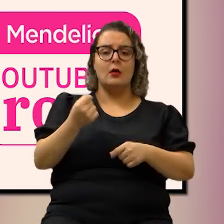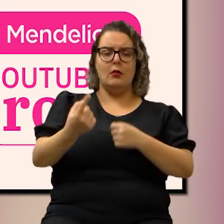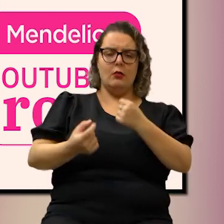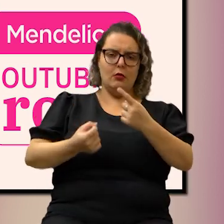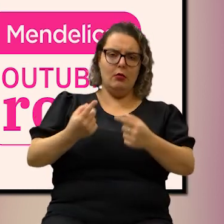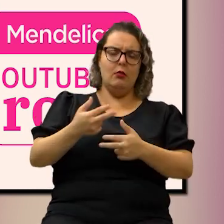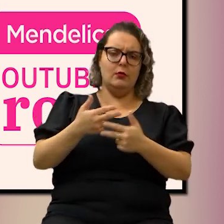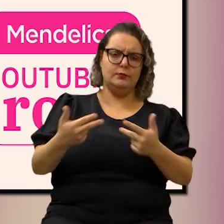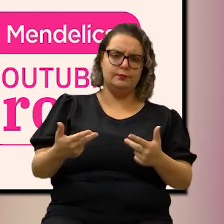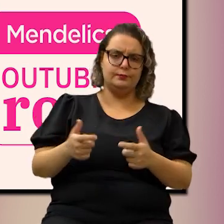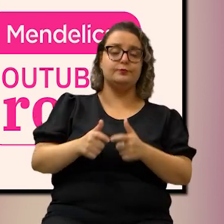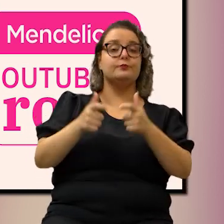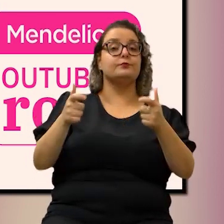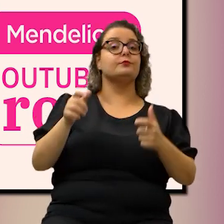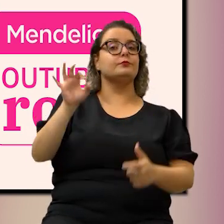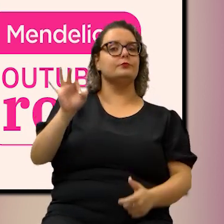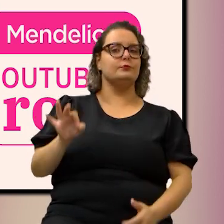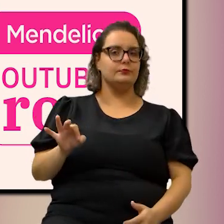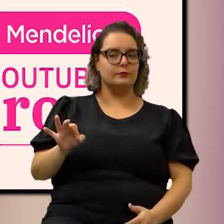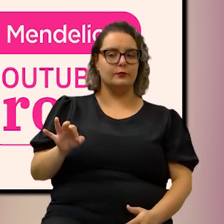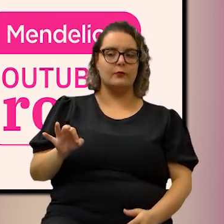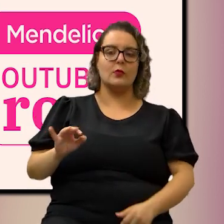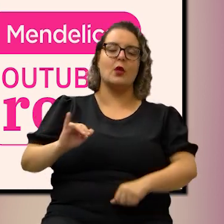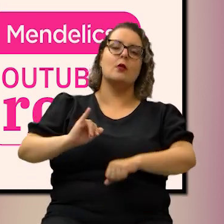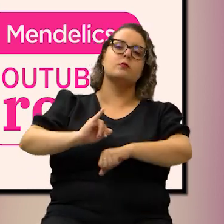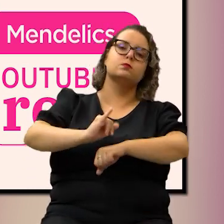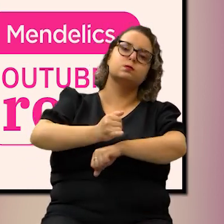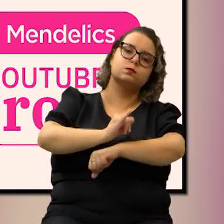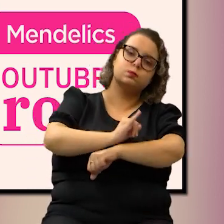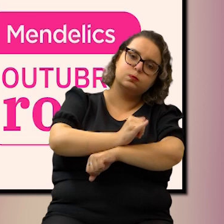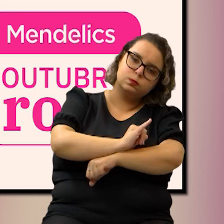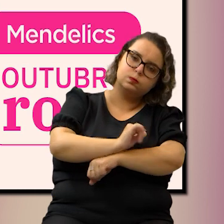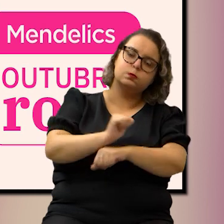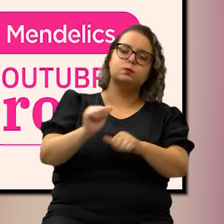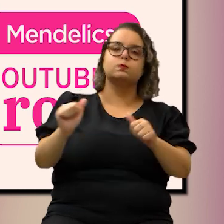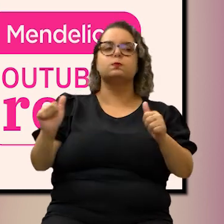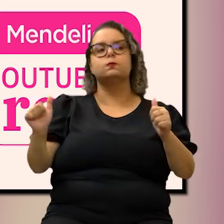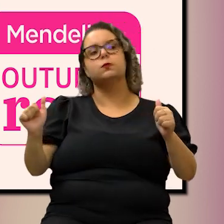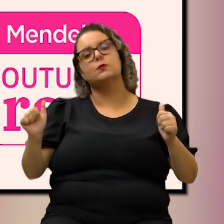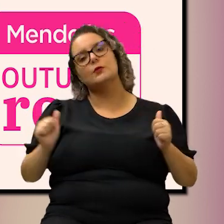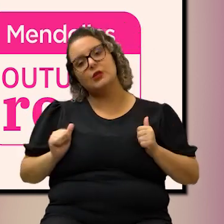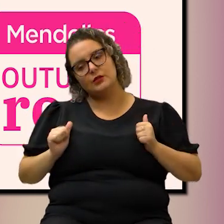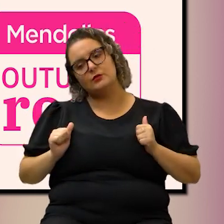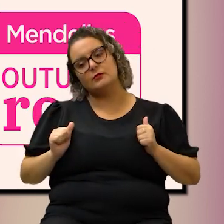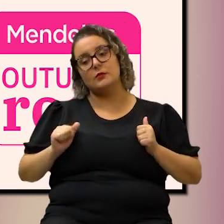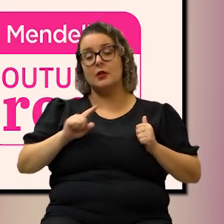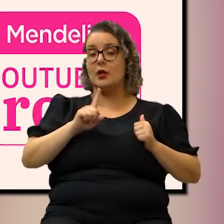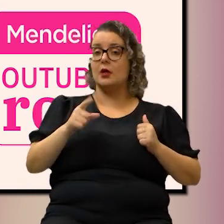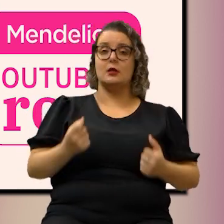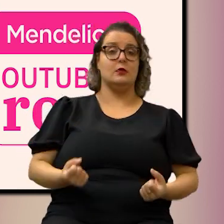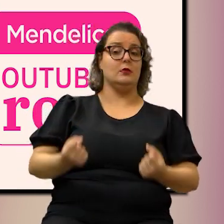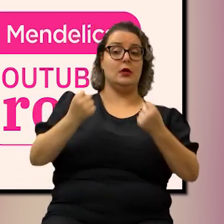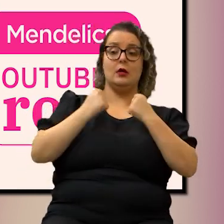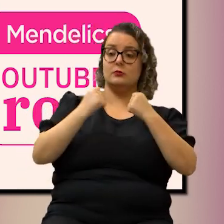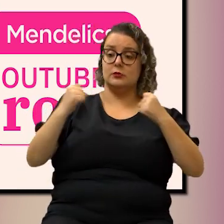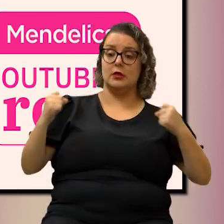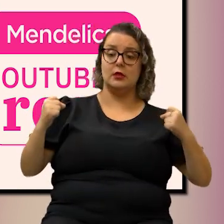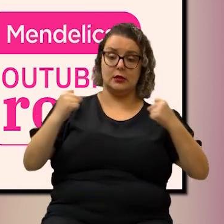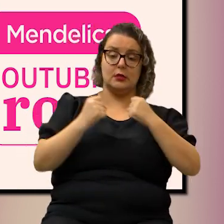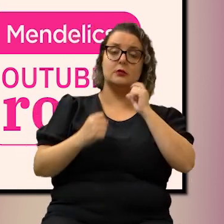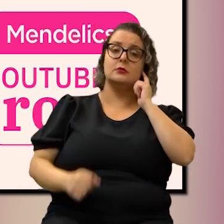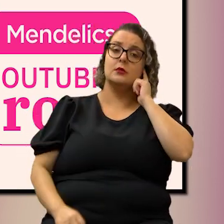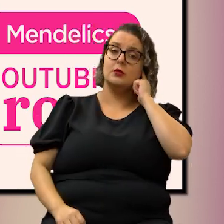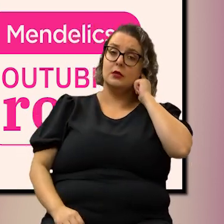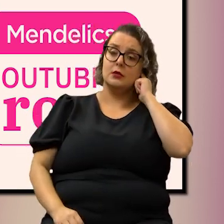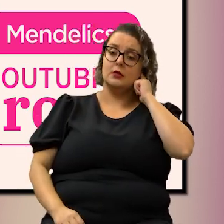existem alguns fatores que aumentam essa chance: obesidade, sedentarismo, que é não fazer uma atividade